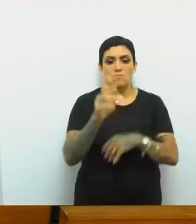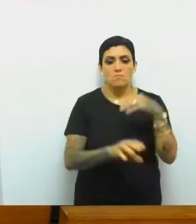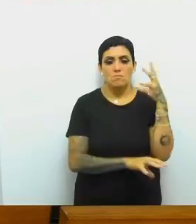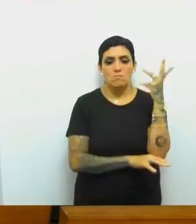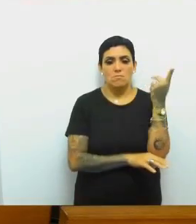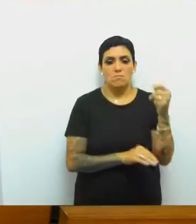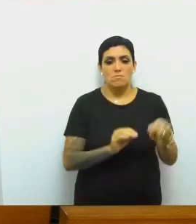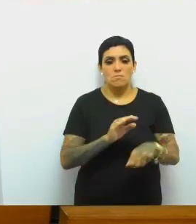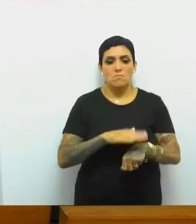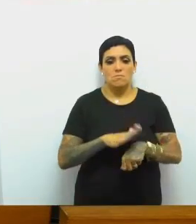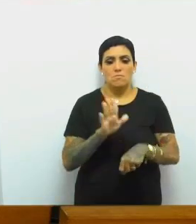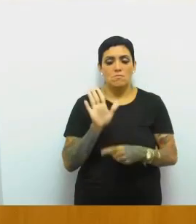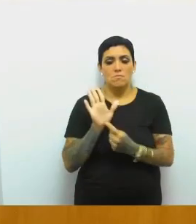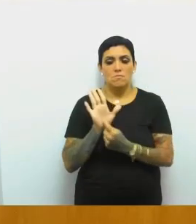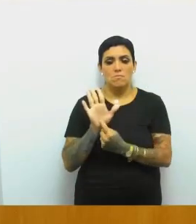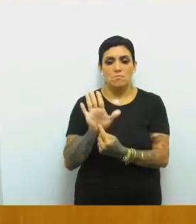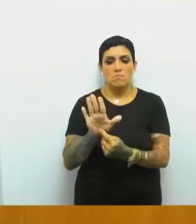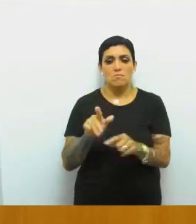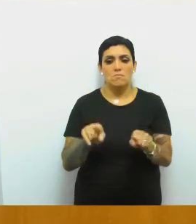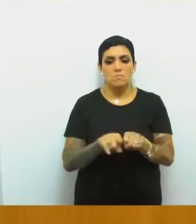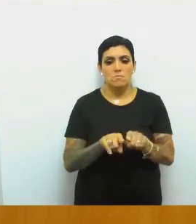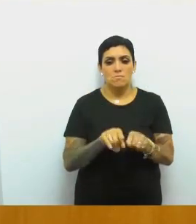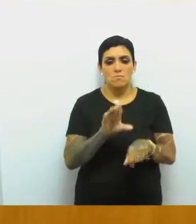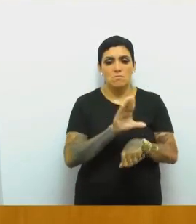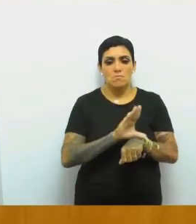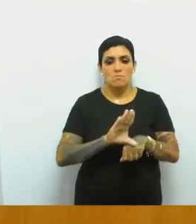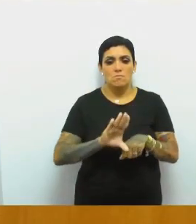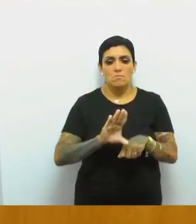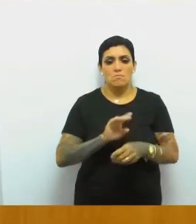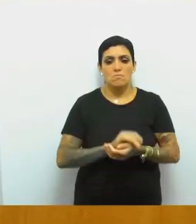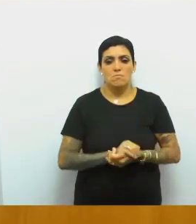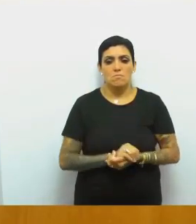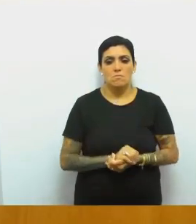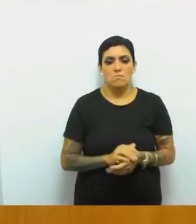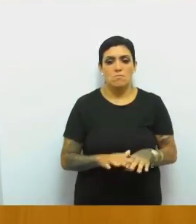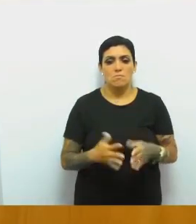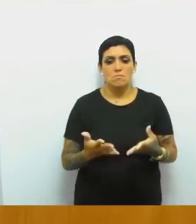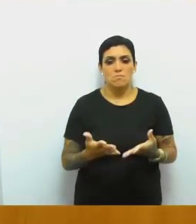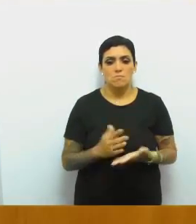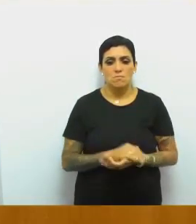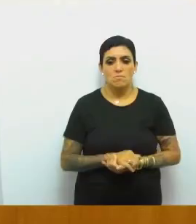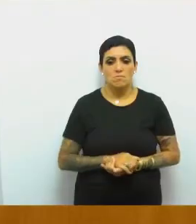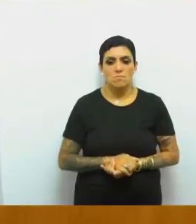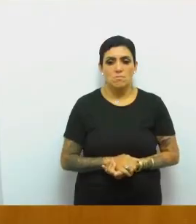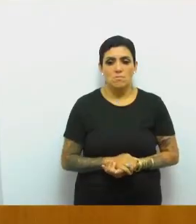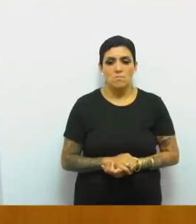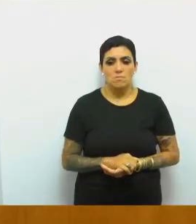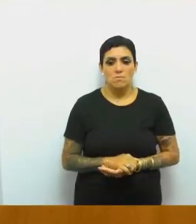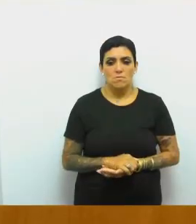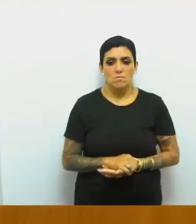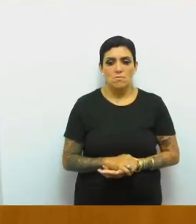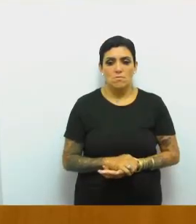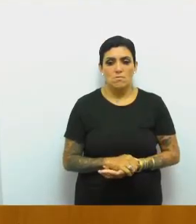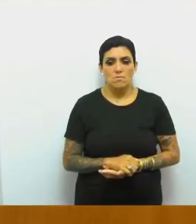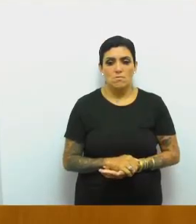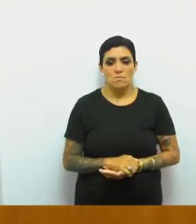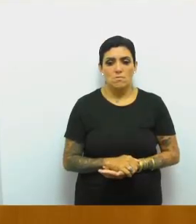tem que ser apresentado também no Conselho. E eu não estou vendo aqui a manifestação do Conselho.